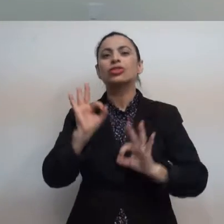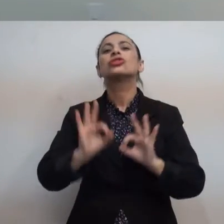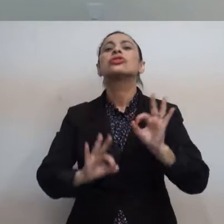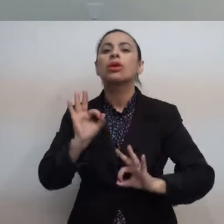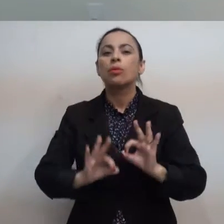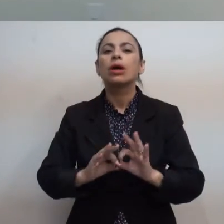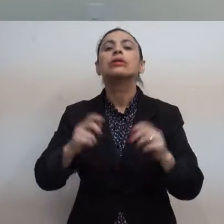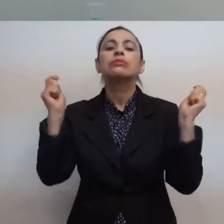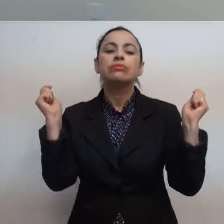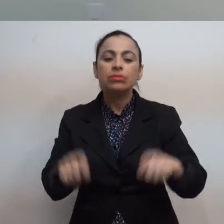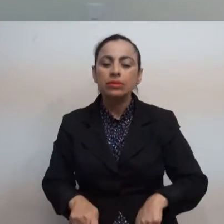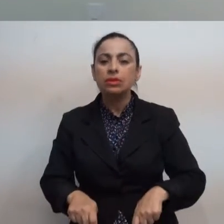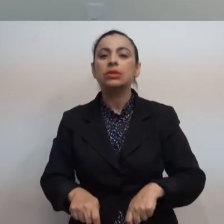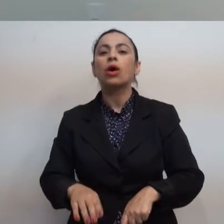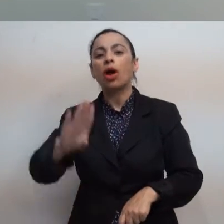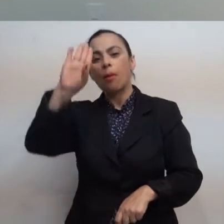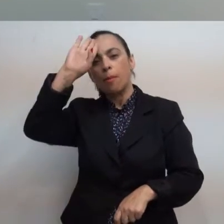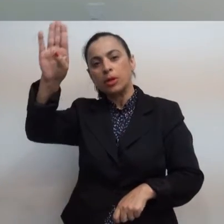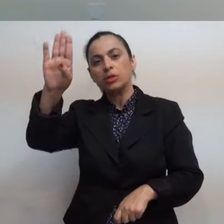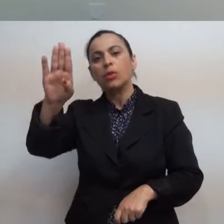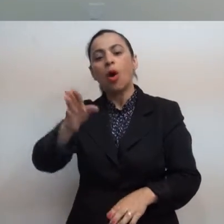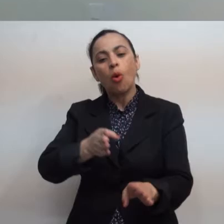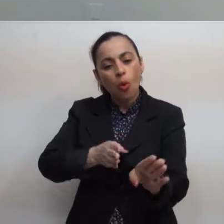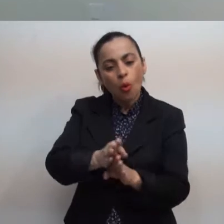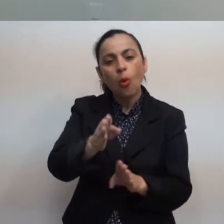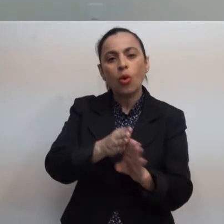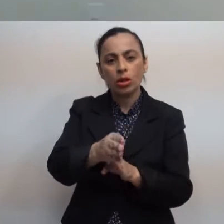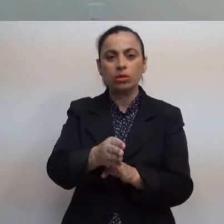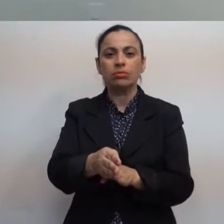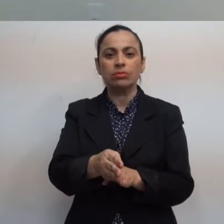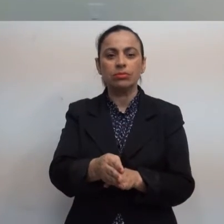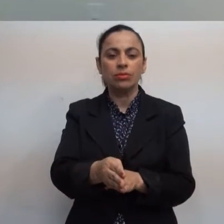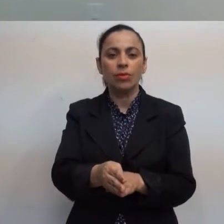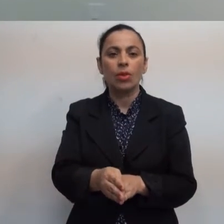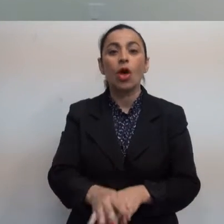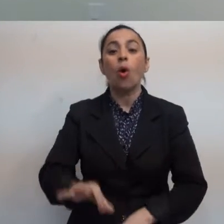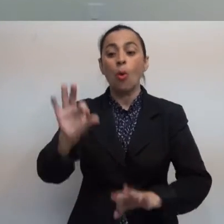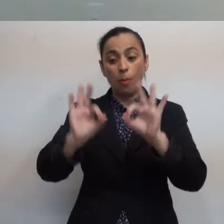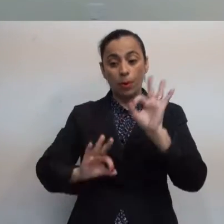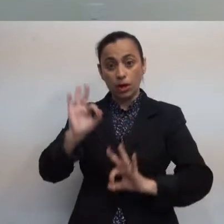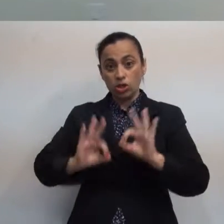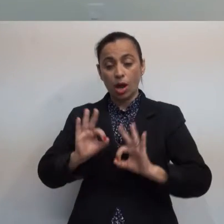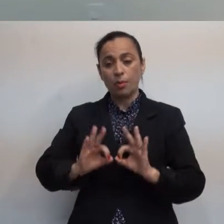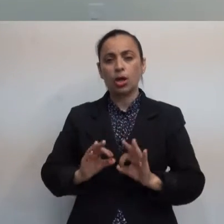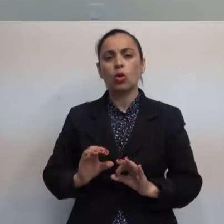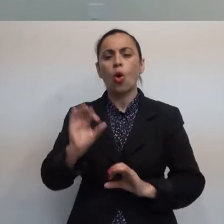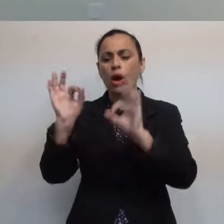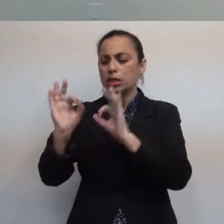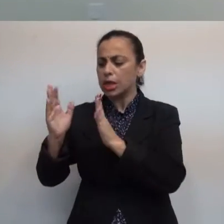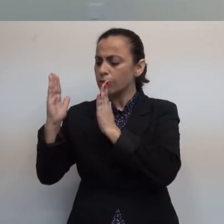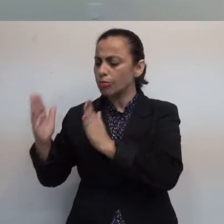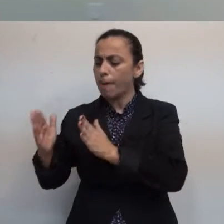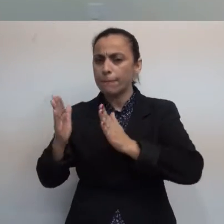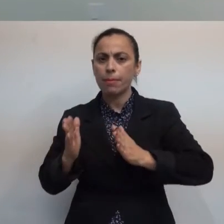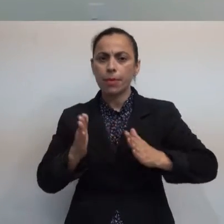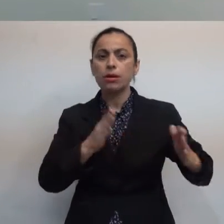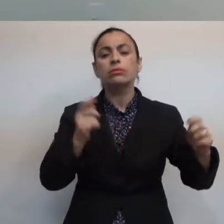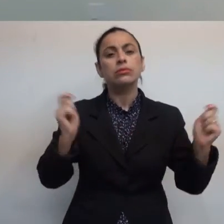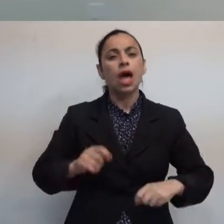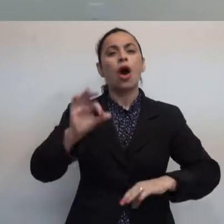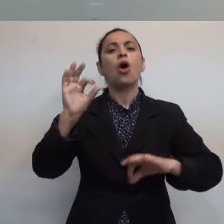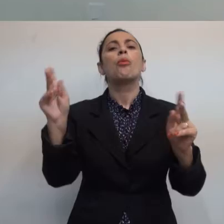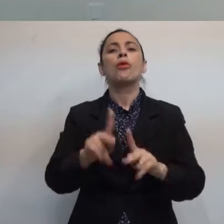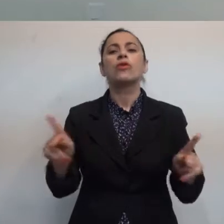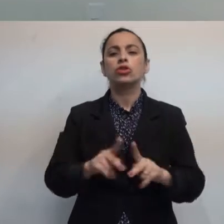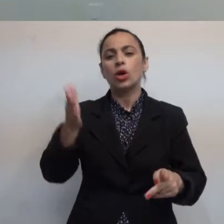o planejamento, ele serve como o principal norte nesse sentido. Um planejamento bem